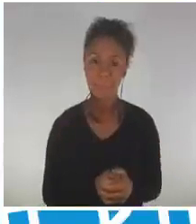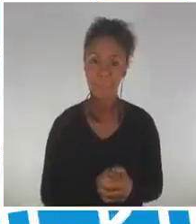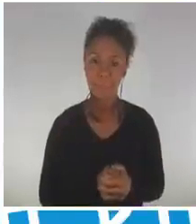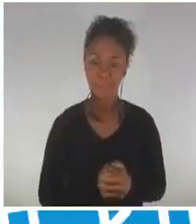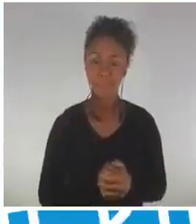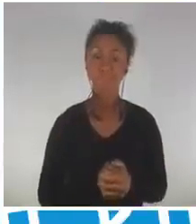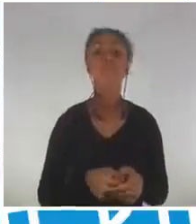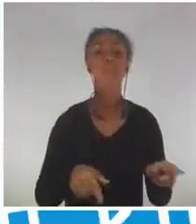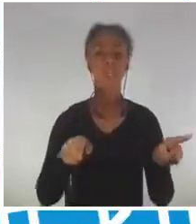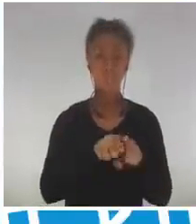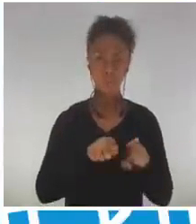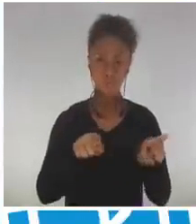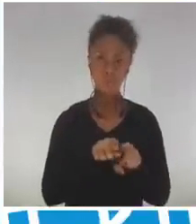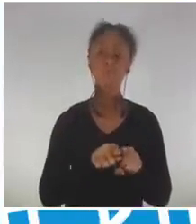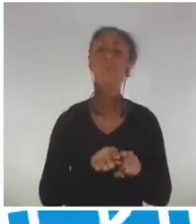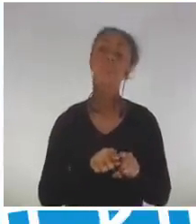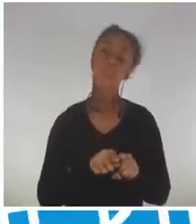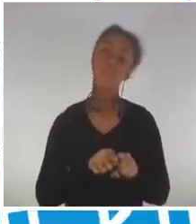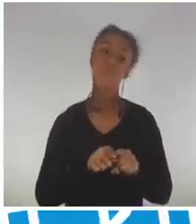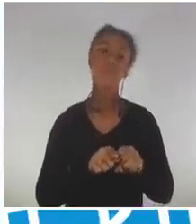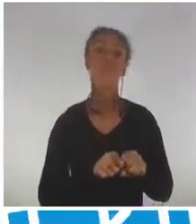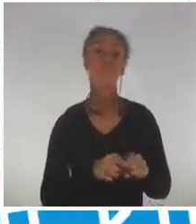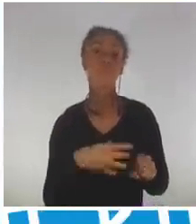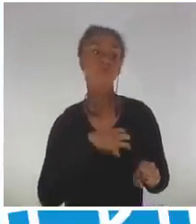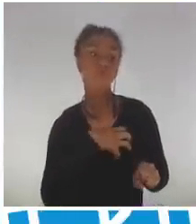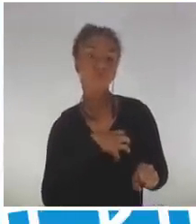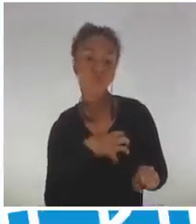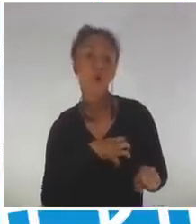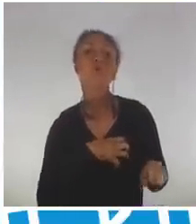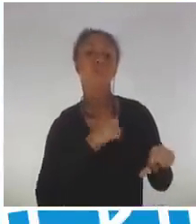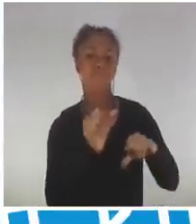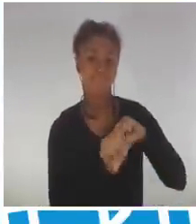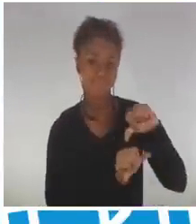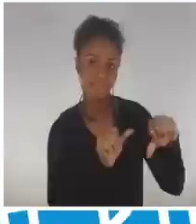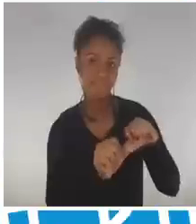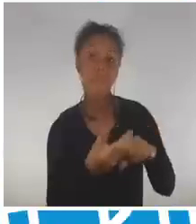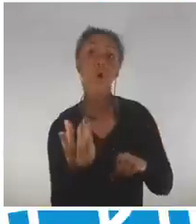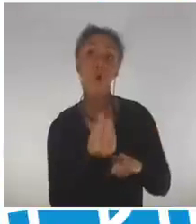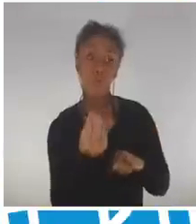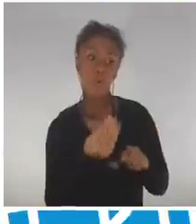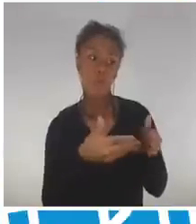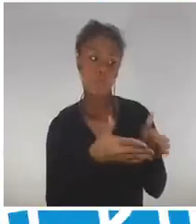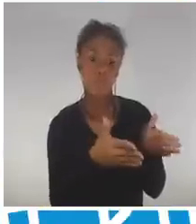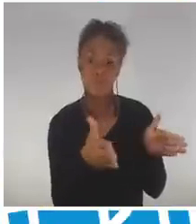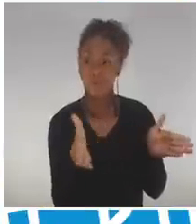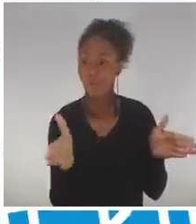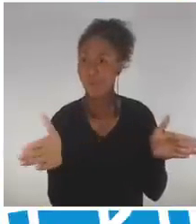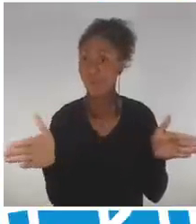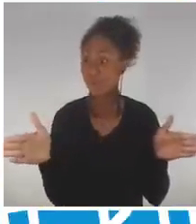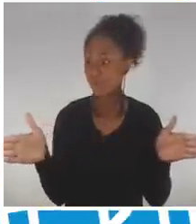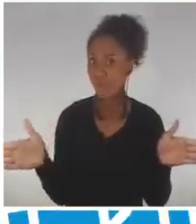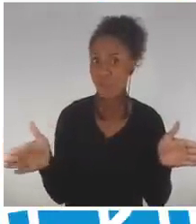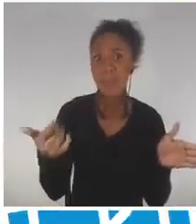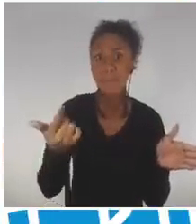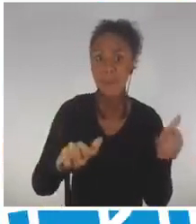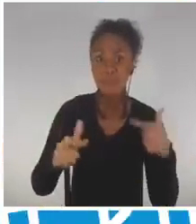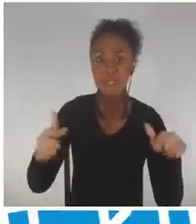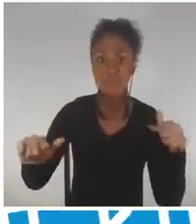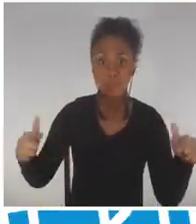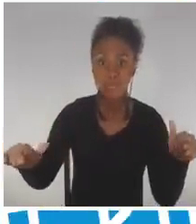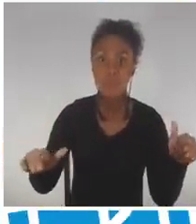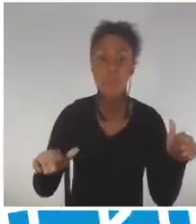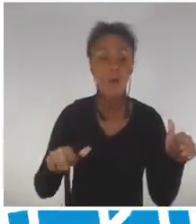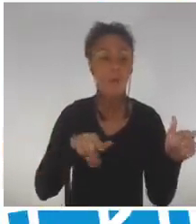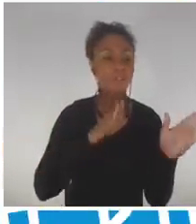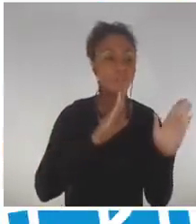Também há uma certa modificação dos designs por conta desse aumento de abrangência, numa tentativa de